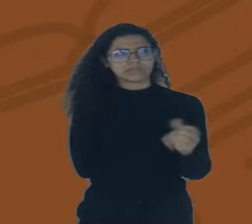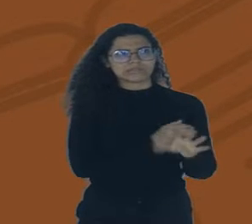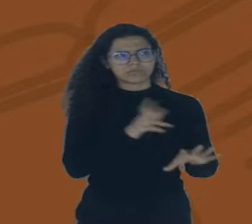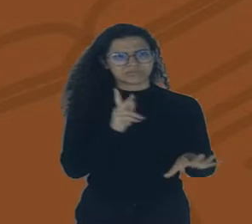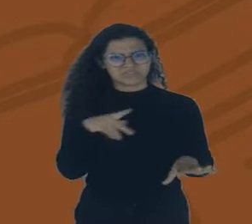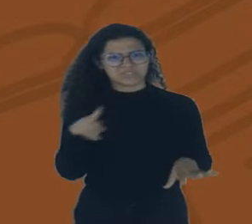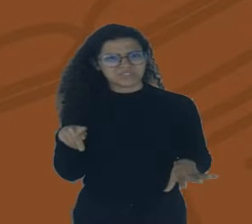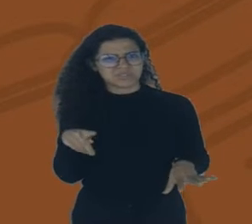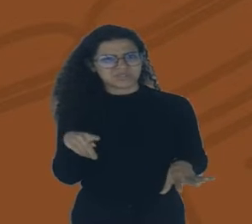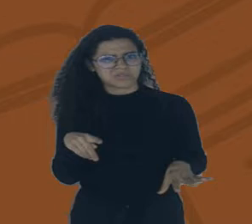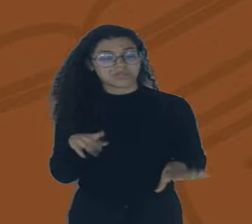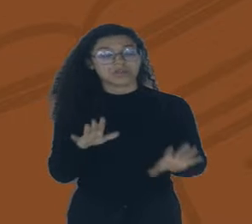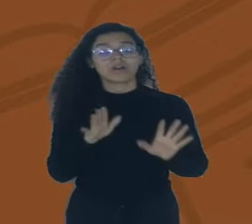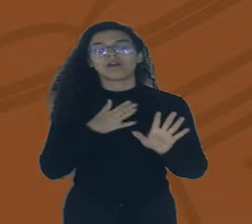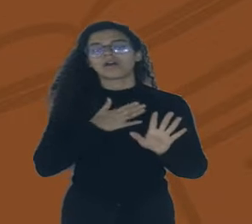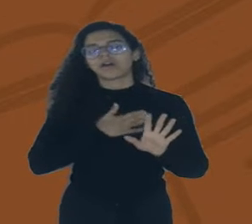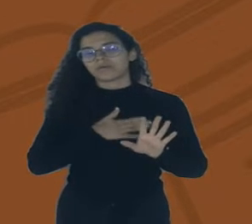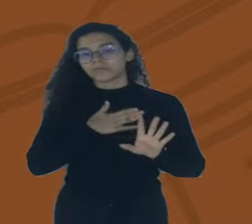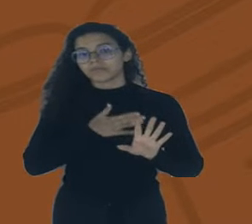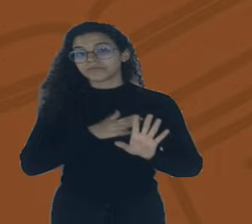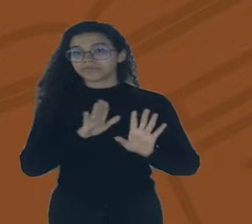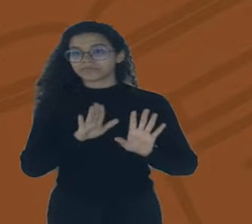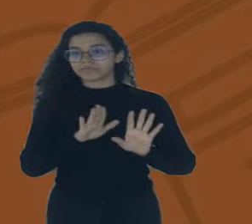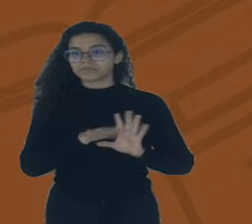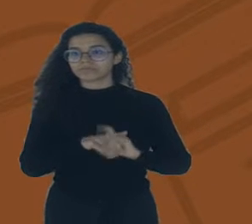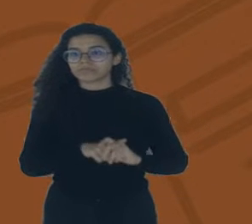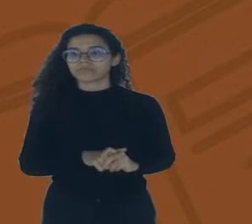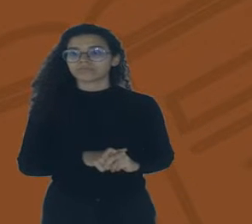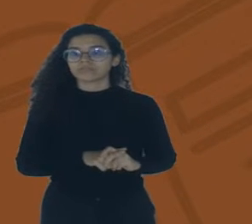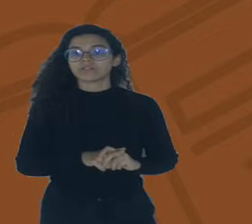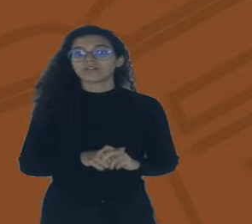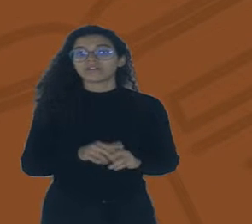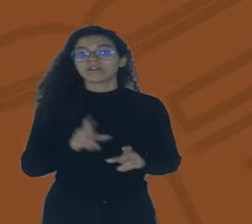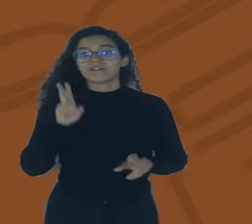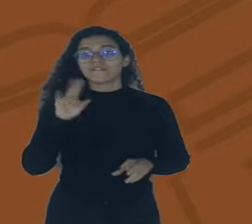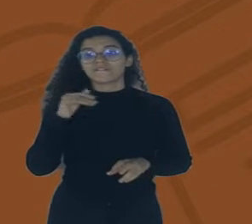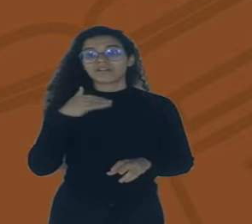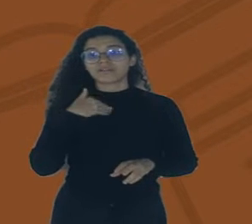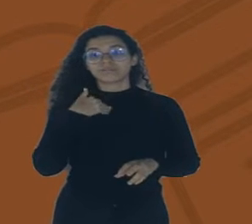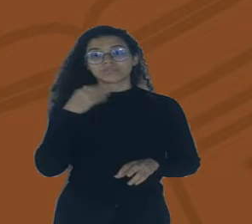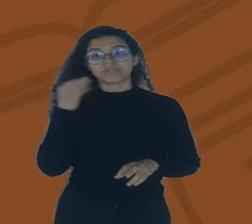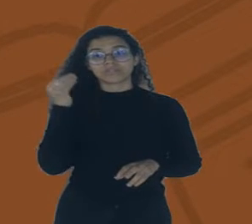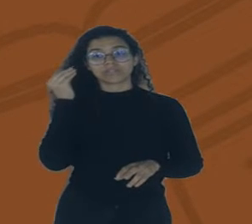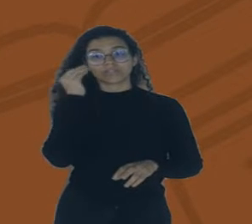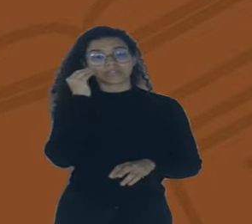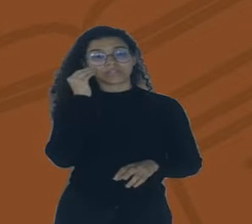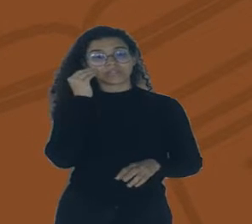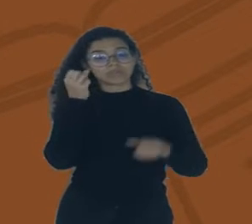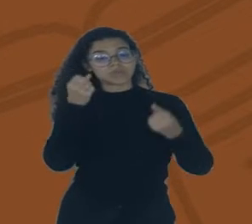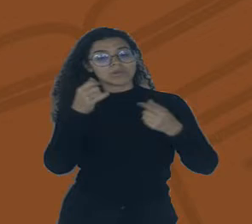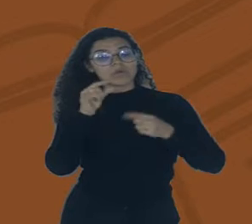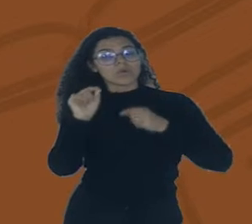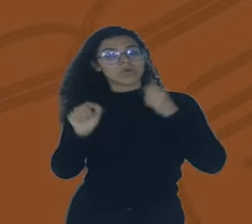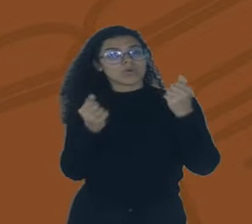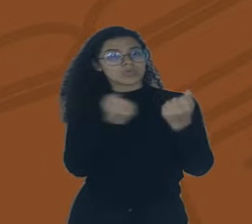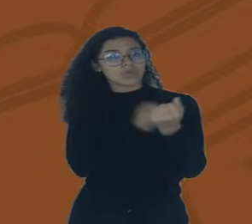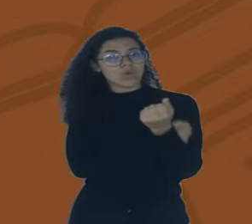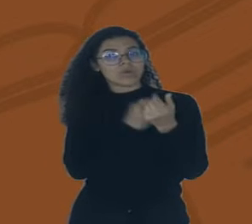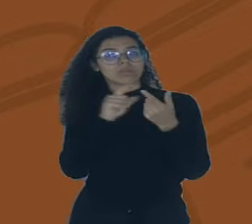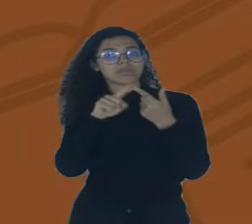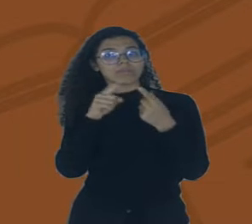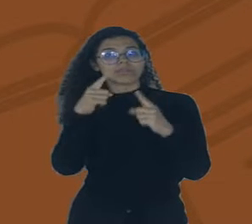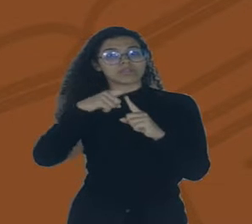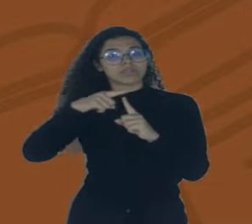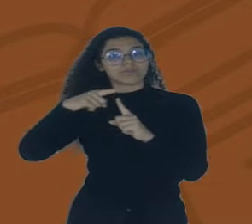Professor, calma. Eu vou tentar traduzir para vocês o conceito de drogas e os tipos de drogas que